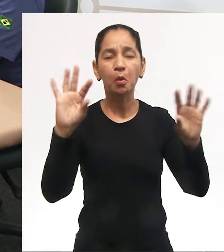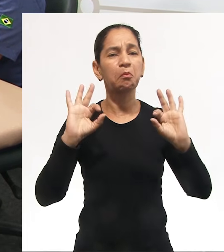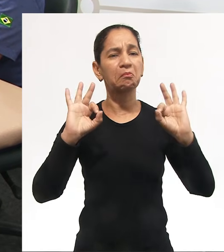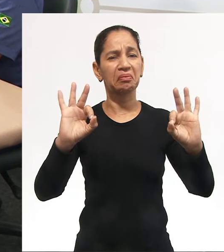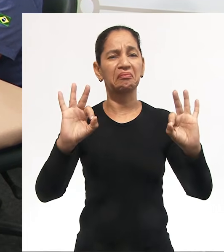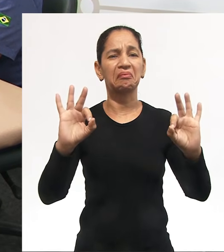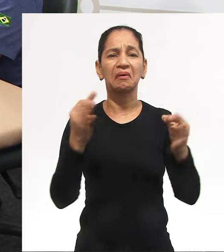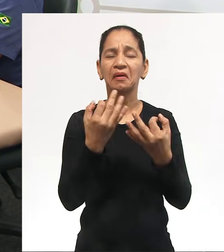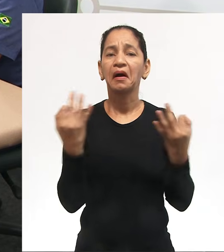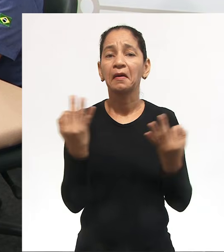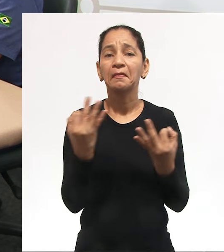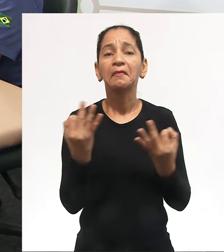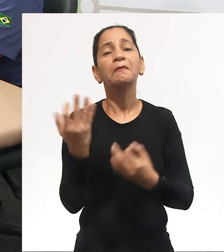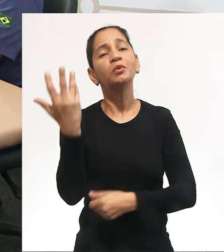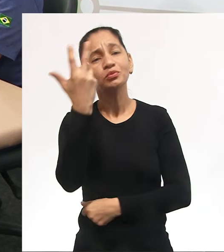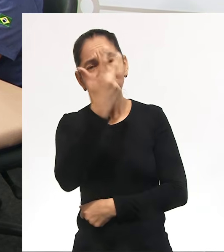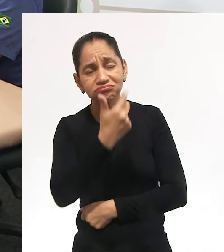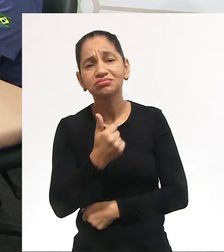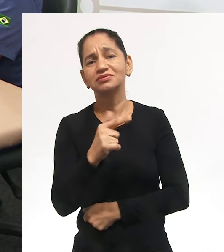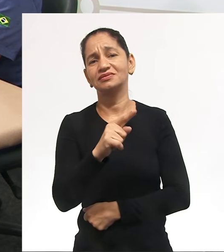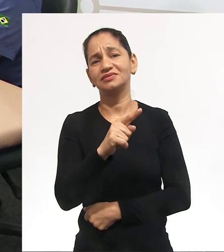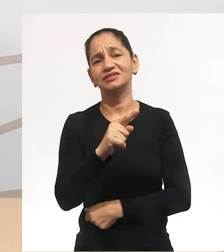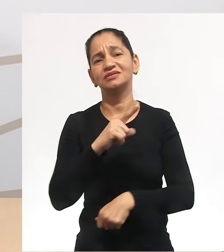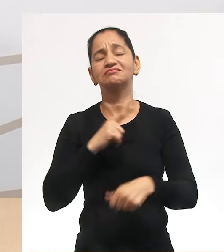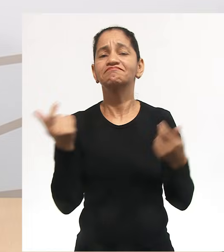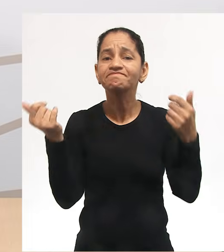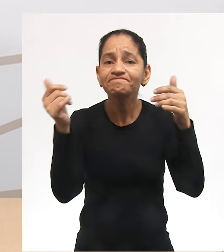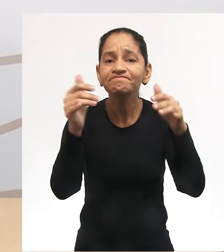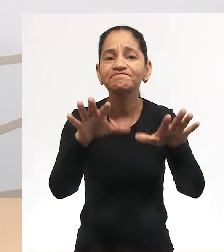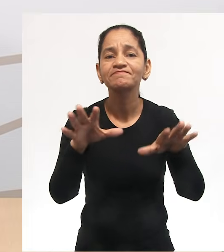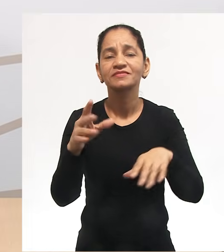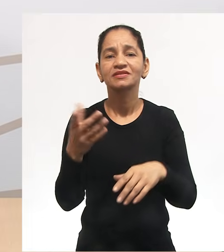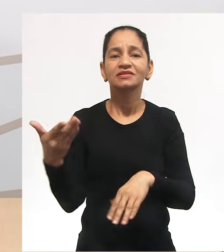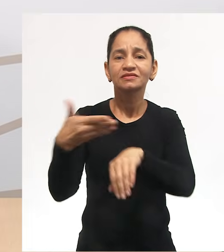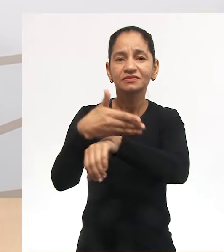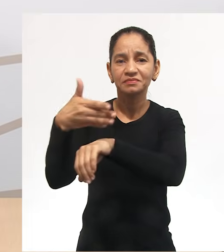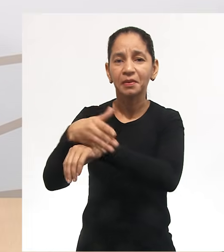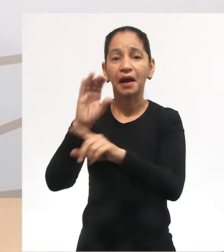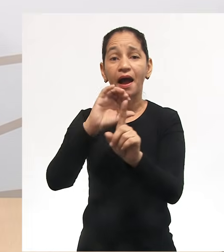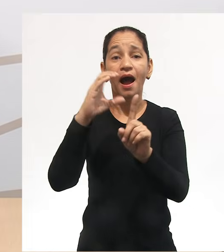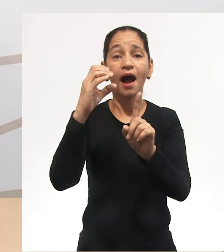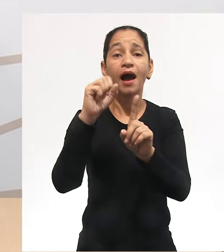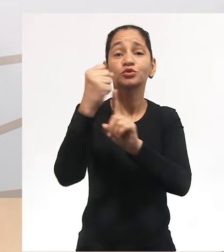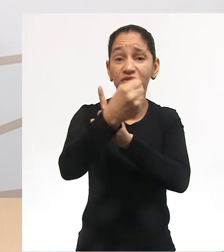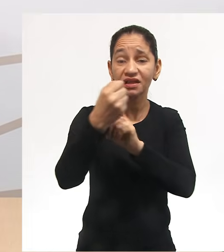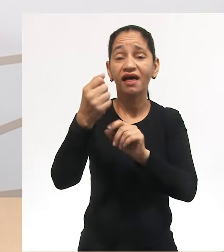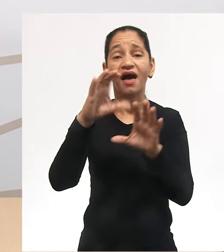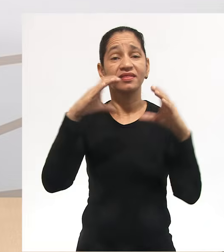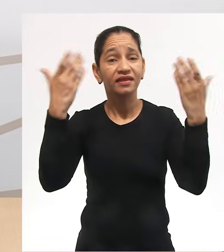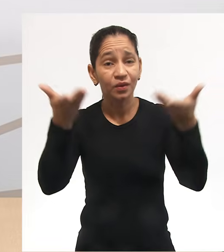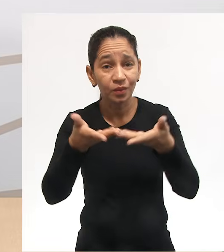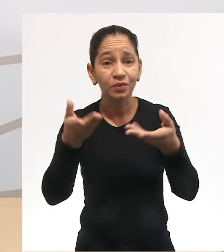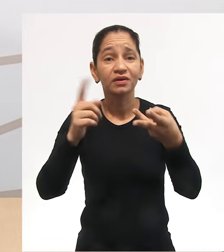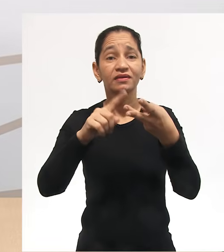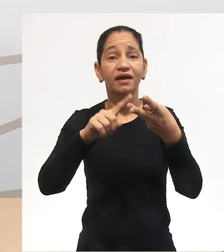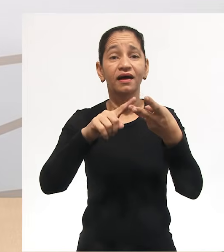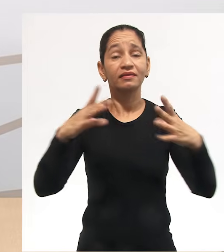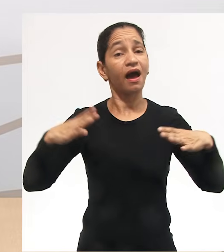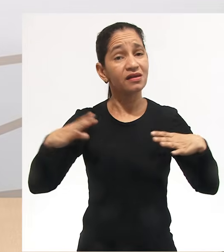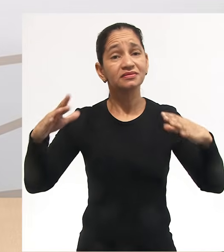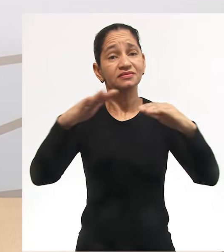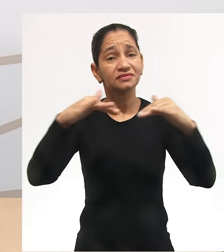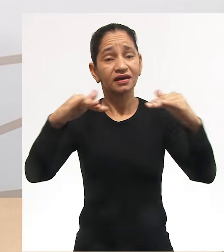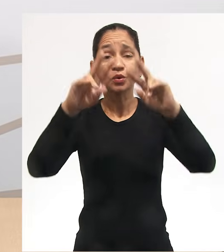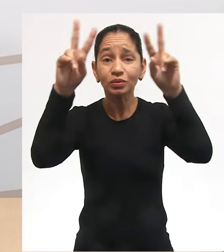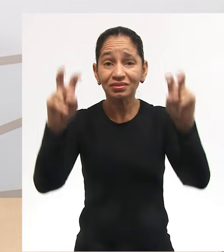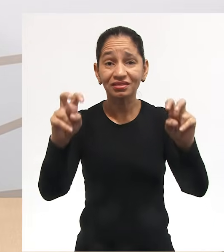É porque eu penso que é um trabalho tão bonito, né, um trabalho de inclusão envolvendo as crianças, envolvendo a comunidade, retratando a